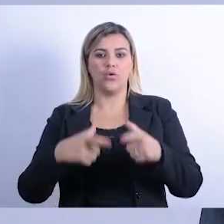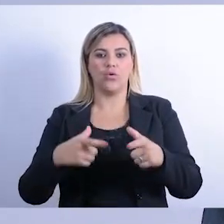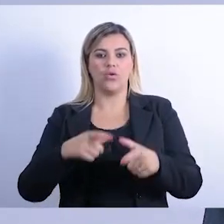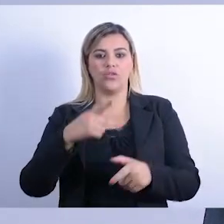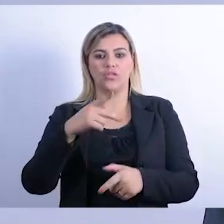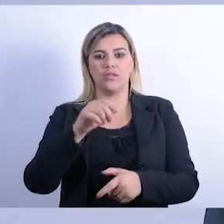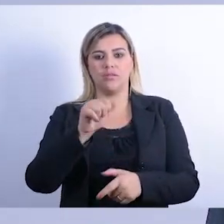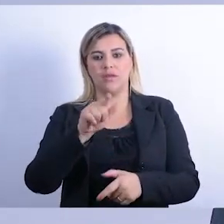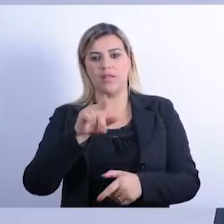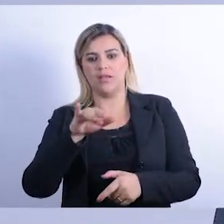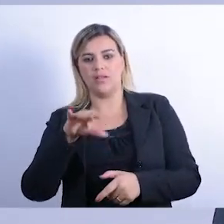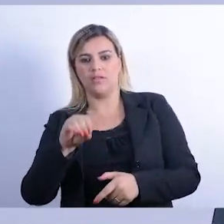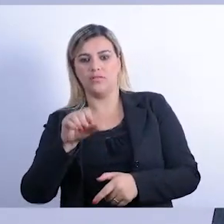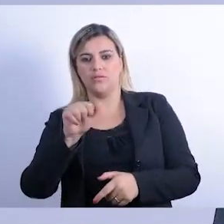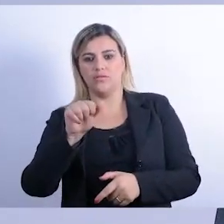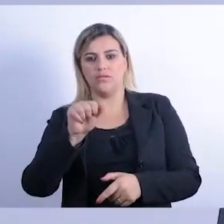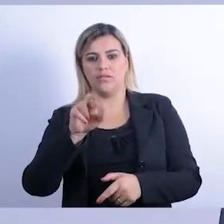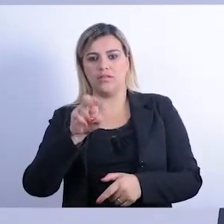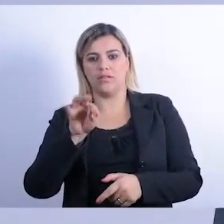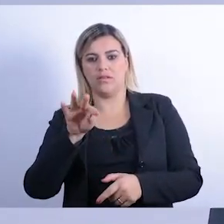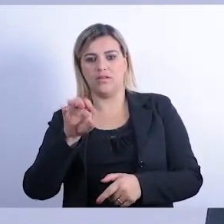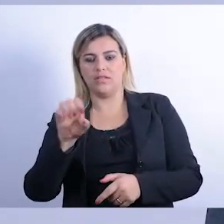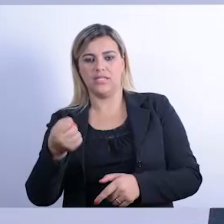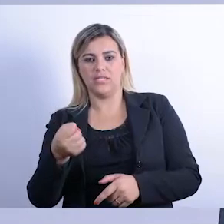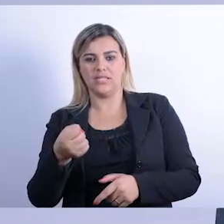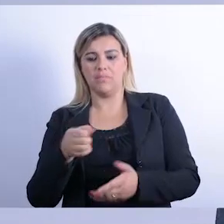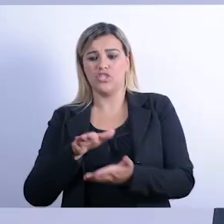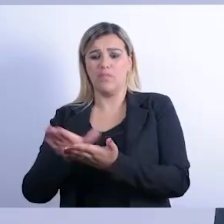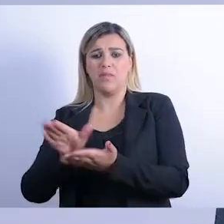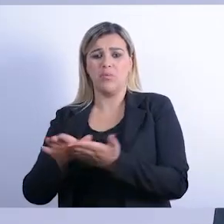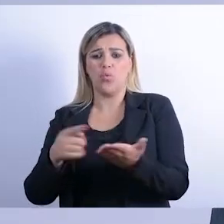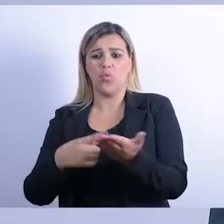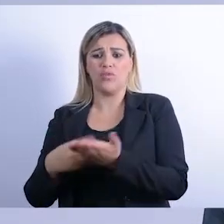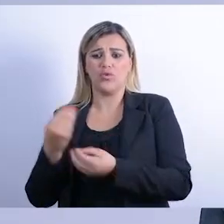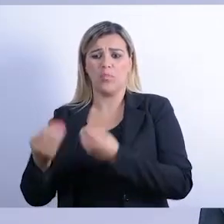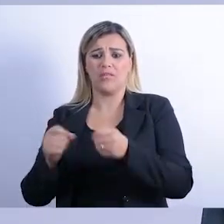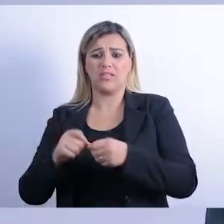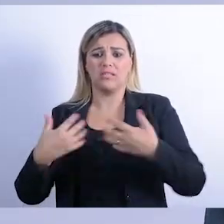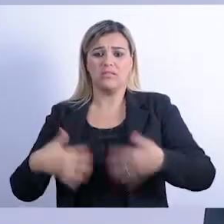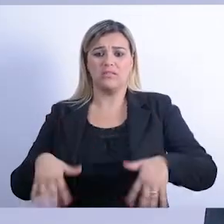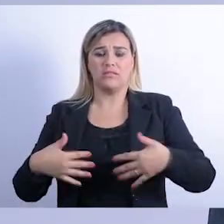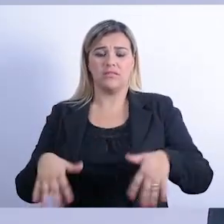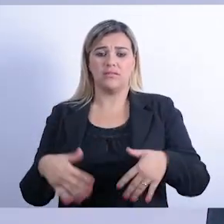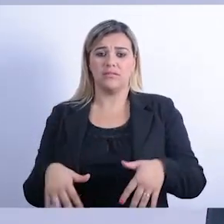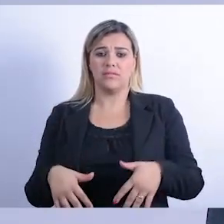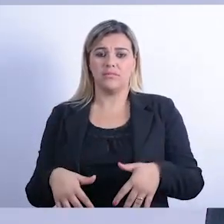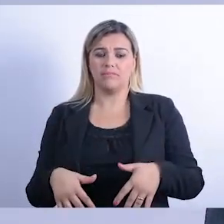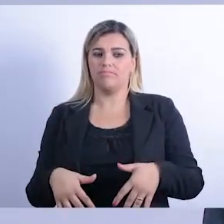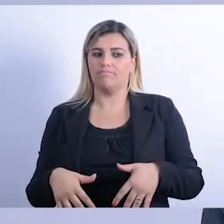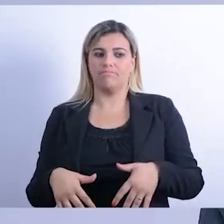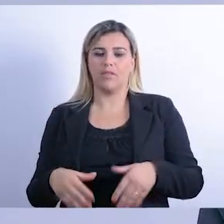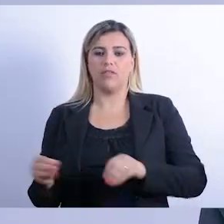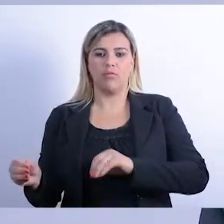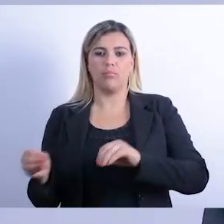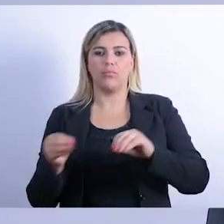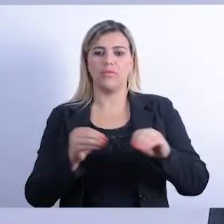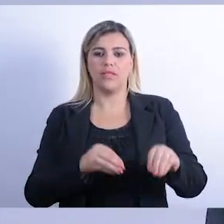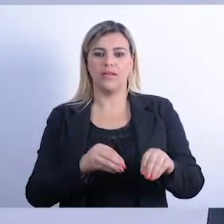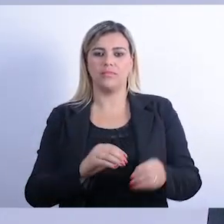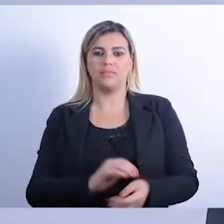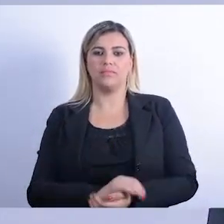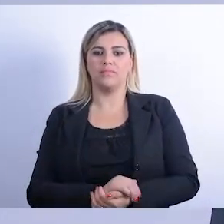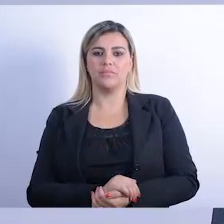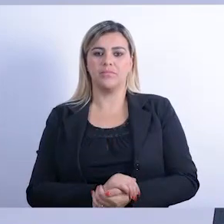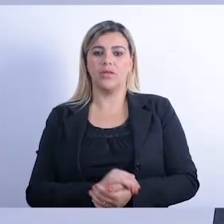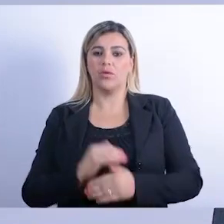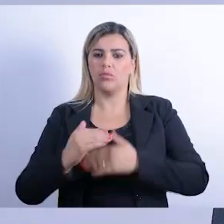para o Palácio das Artes. Não, os convites estão todos impressos. Não, pomos gente lá, indica para o Palácio das Artes. Não